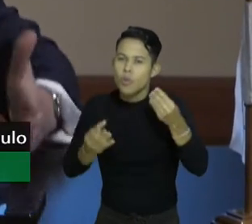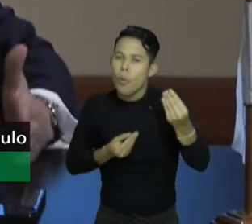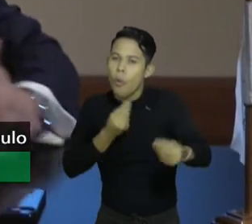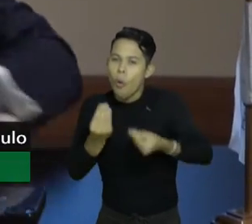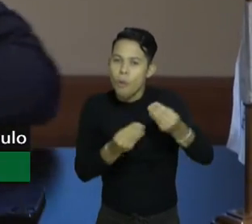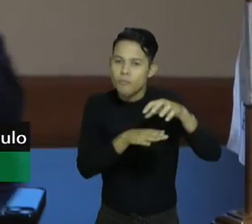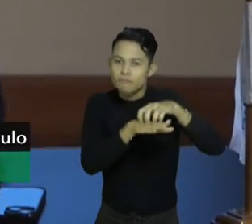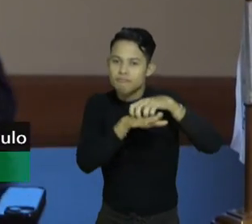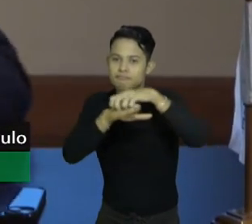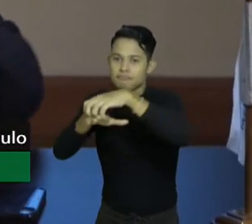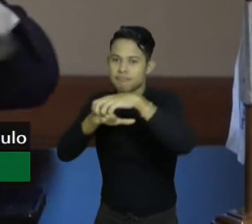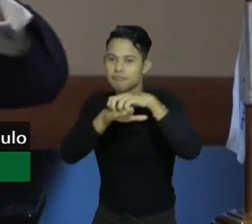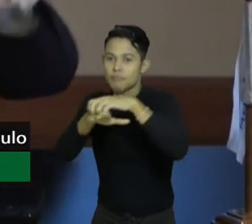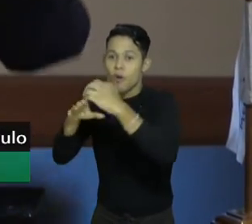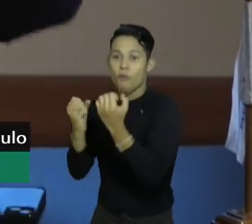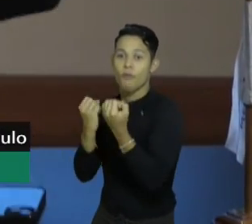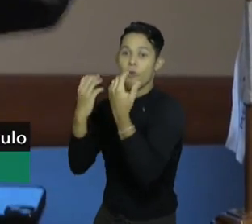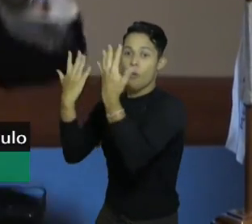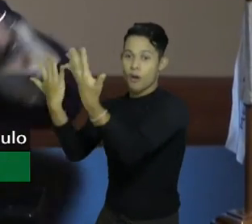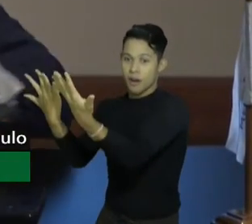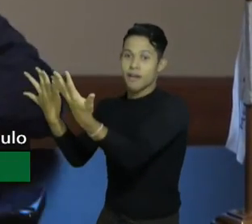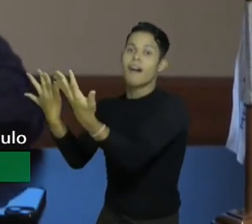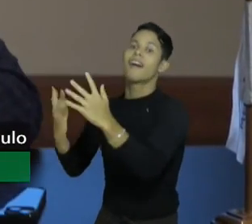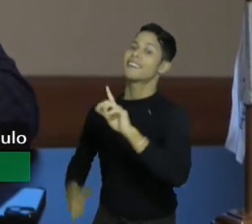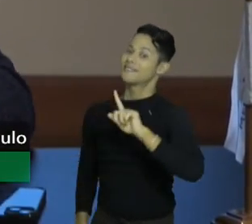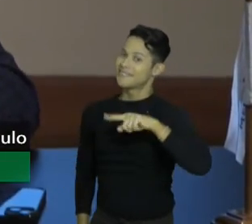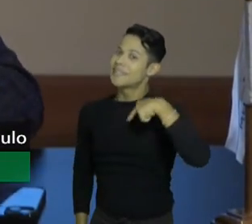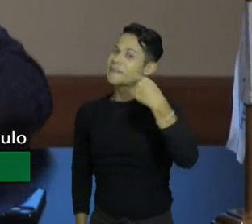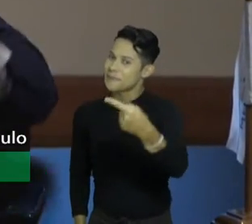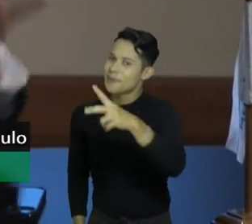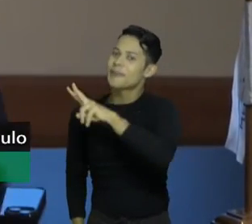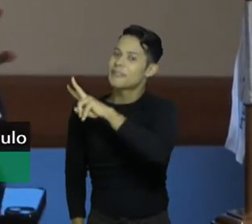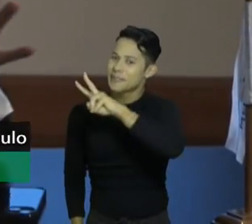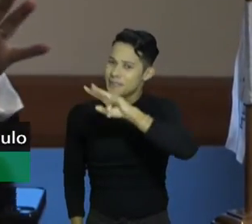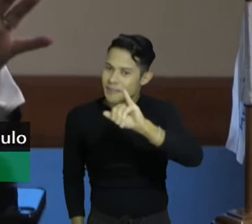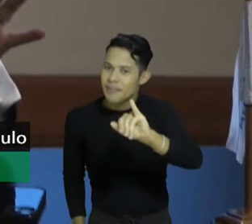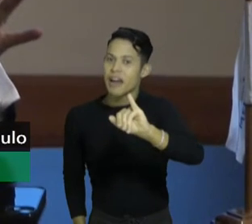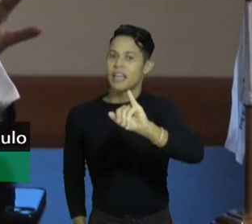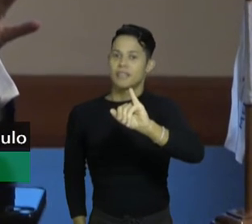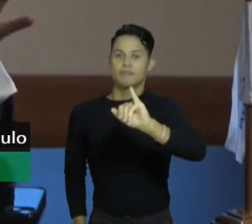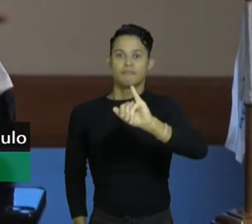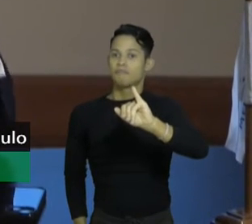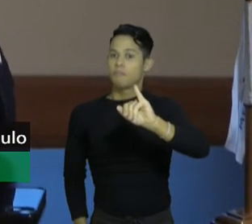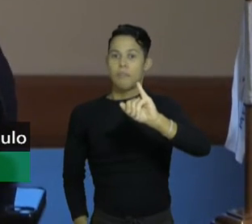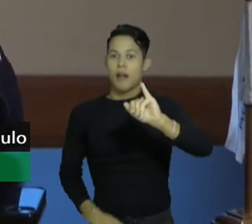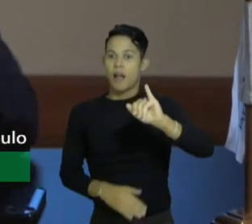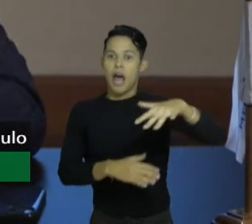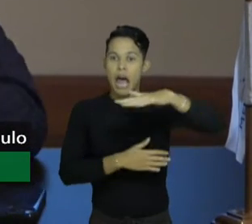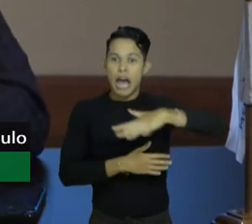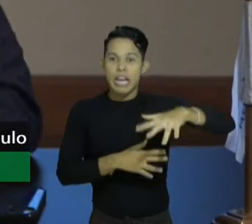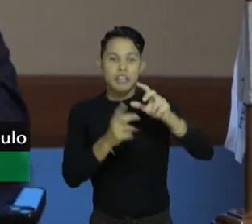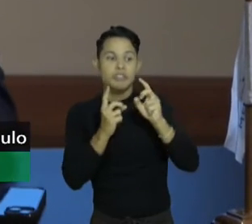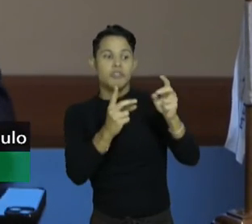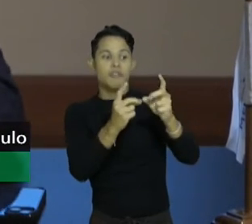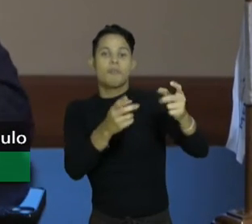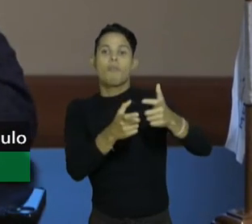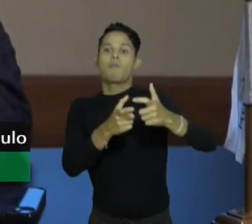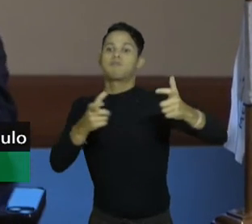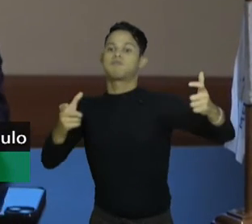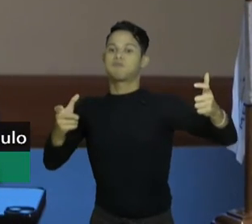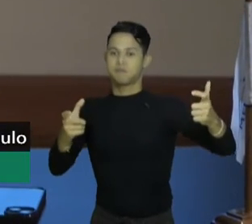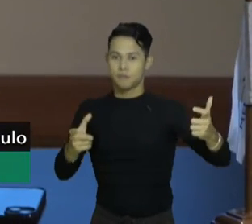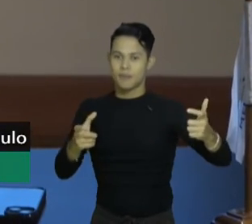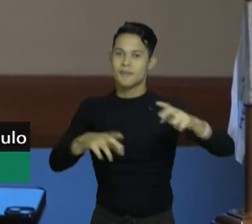essa maior escala e esse aprendizado aí sim eles vão para mercados extrarregionais tá então por isso que é